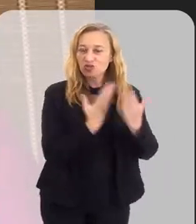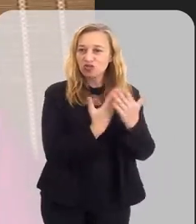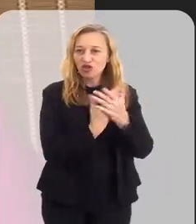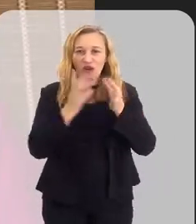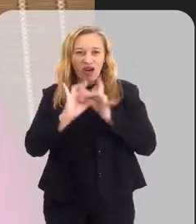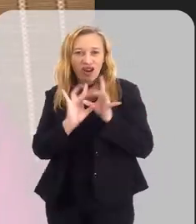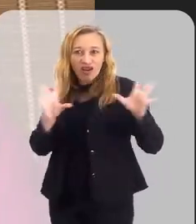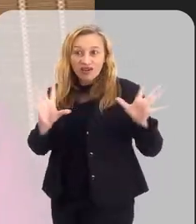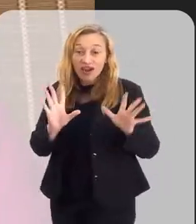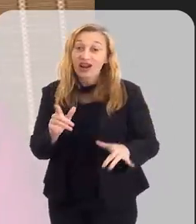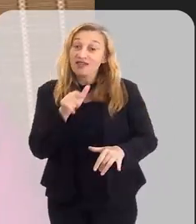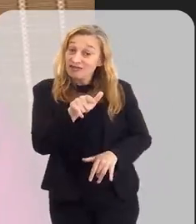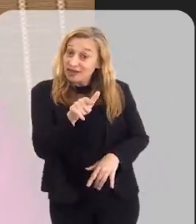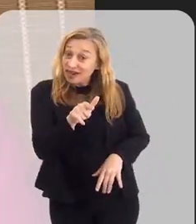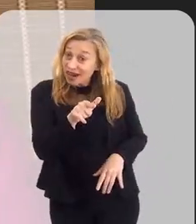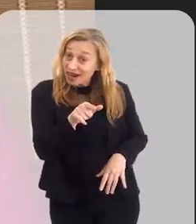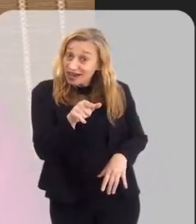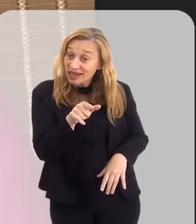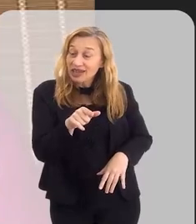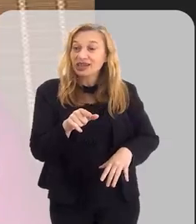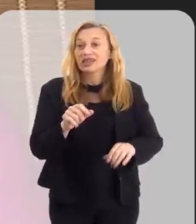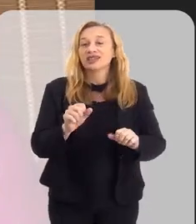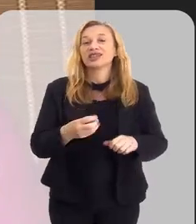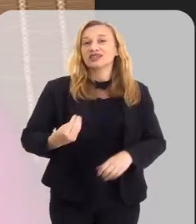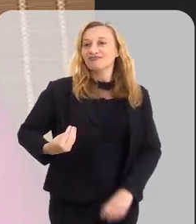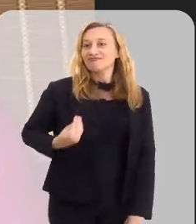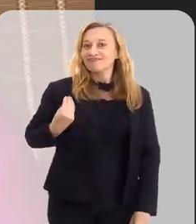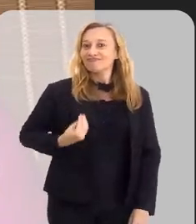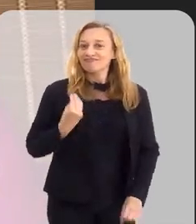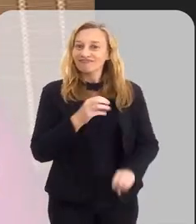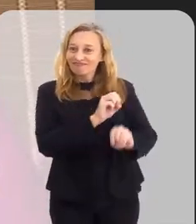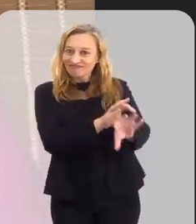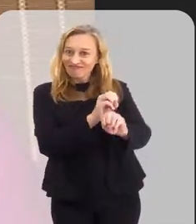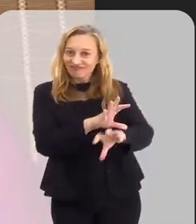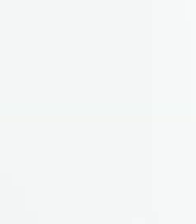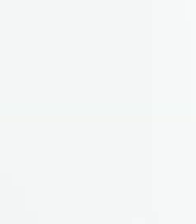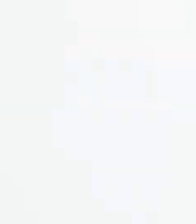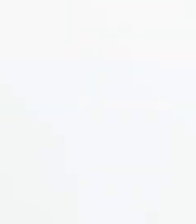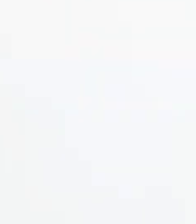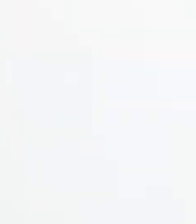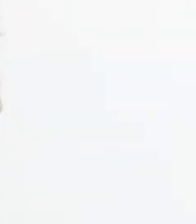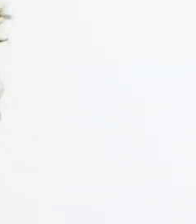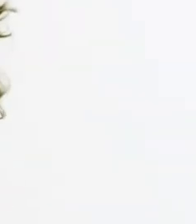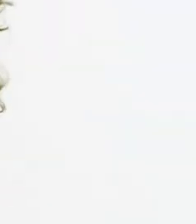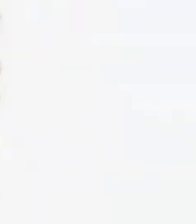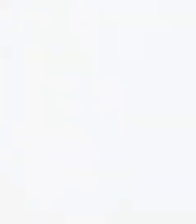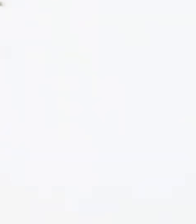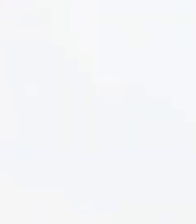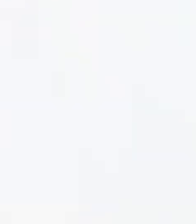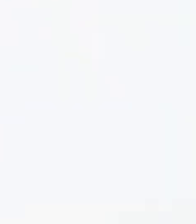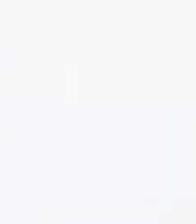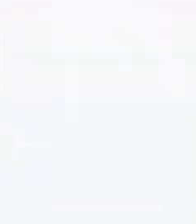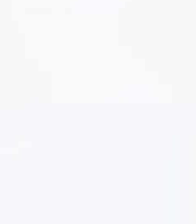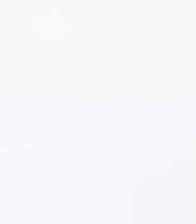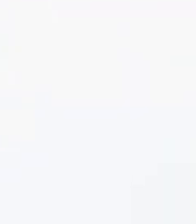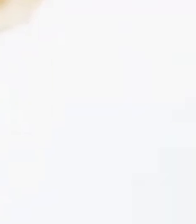escola democrática. Então fique ligado, está no ar o Educação.